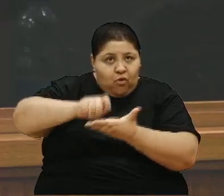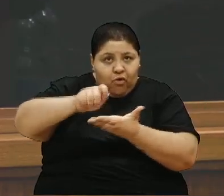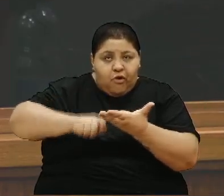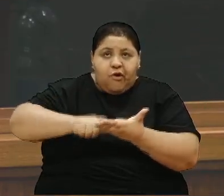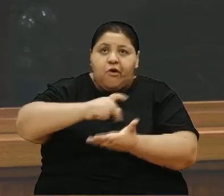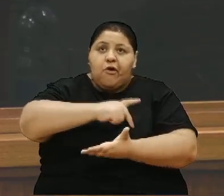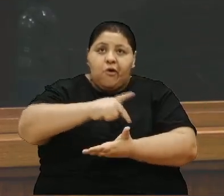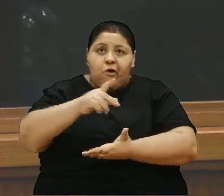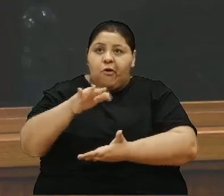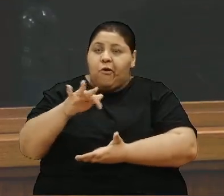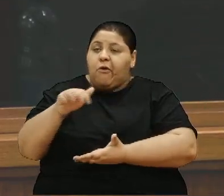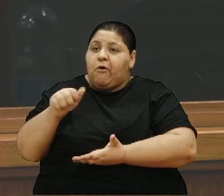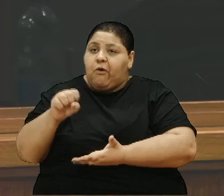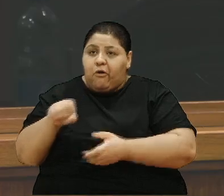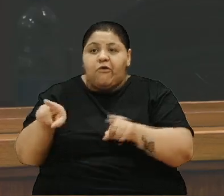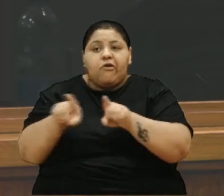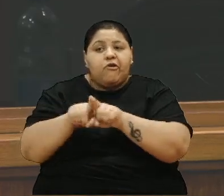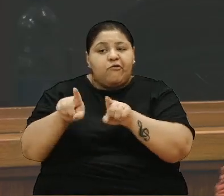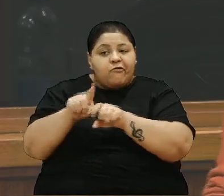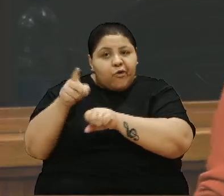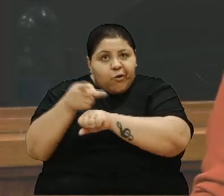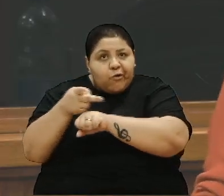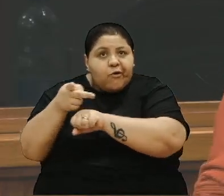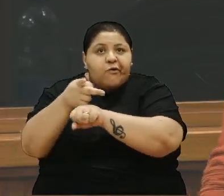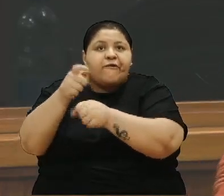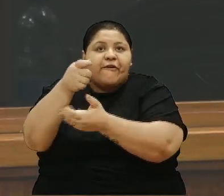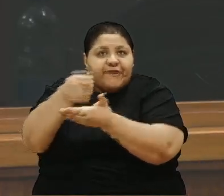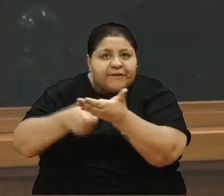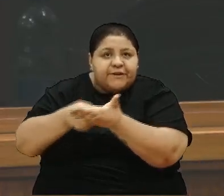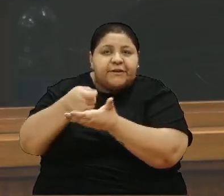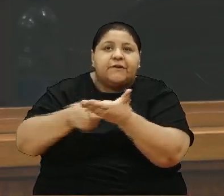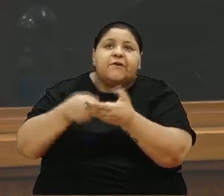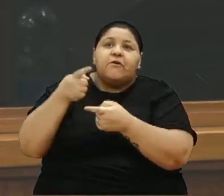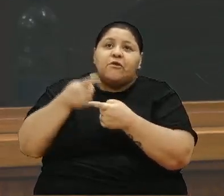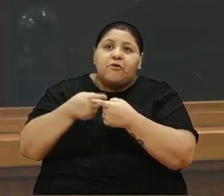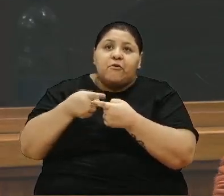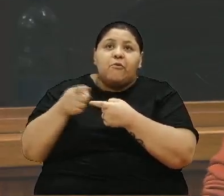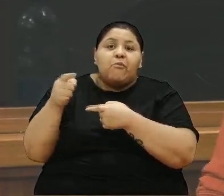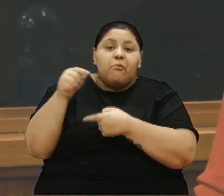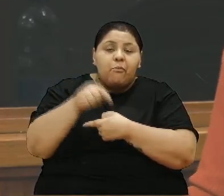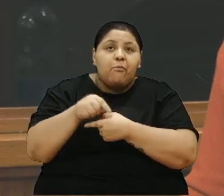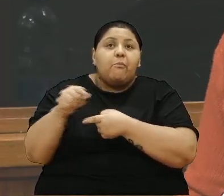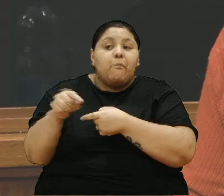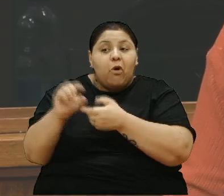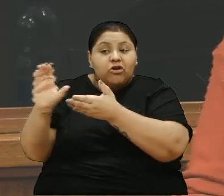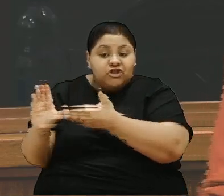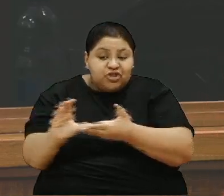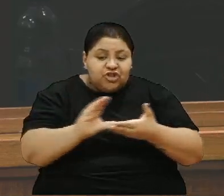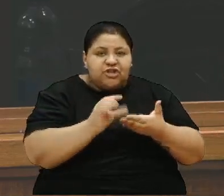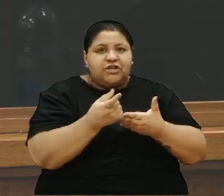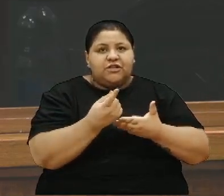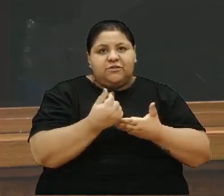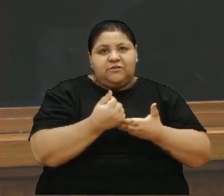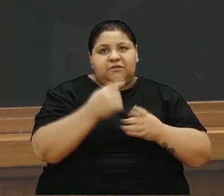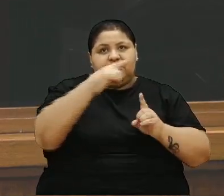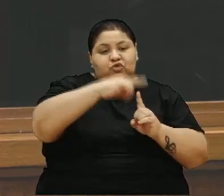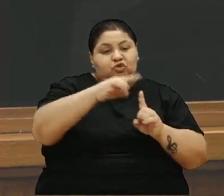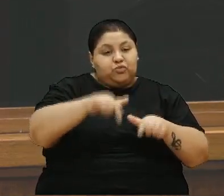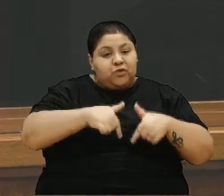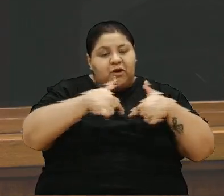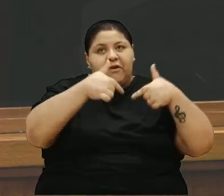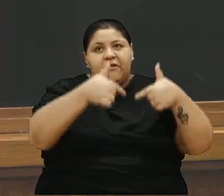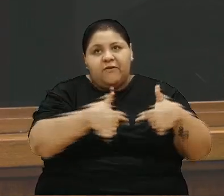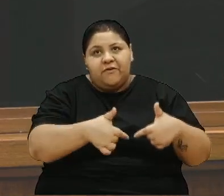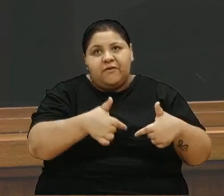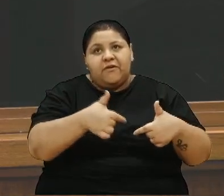presidente da FAS disse que vão atrás, que vão assinar, porque aí pode vir verbas para esse tipo de ação que eu